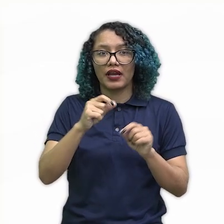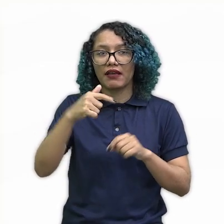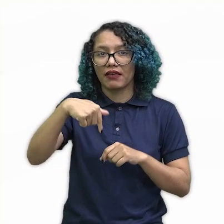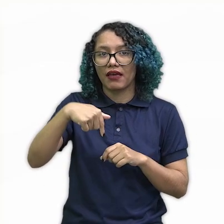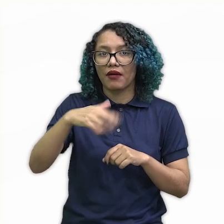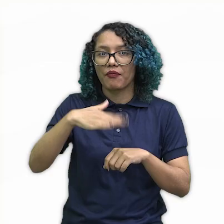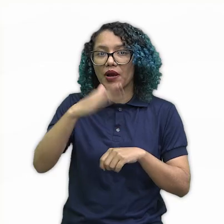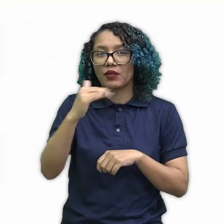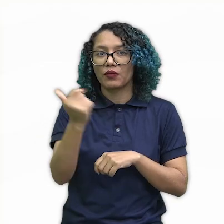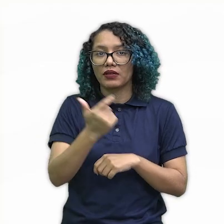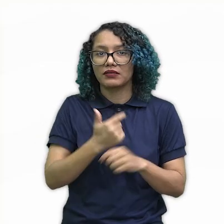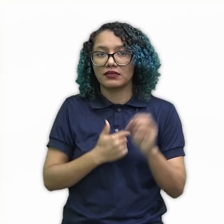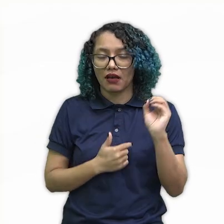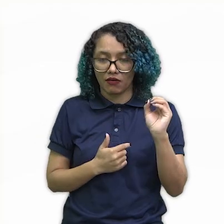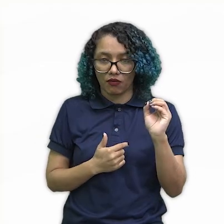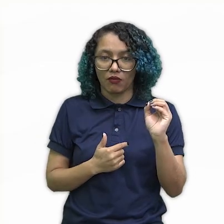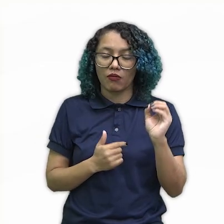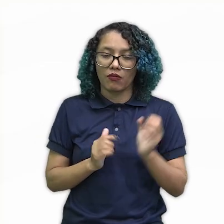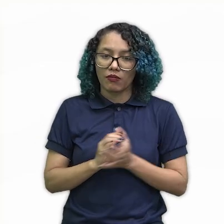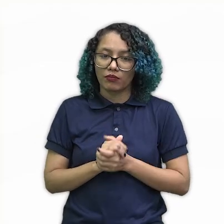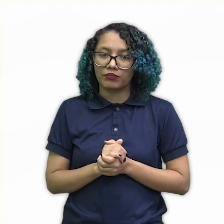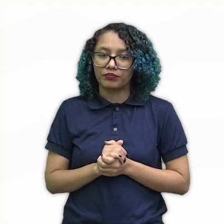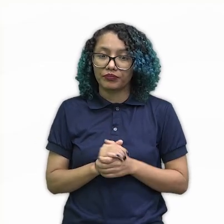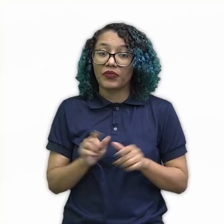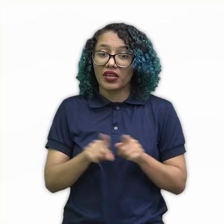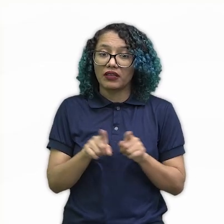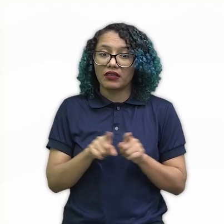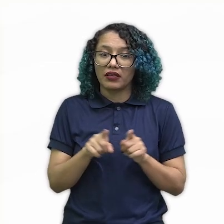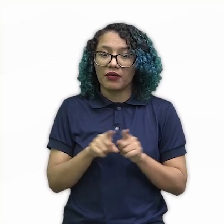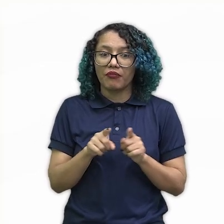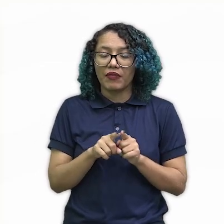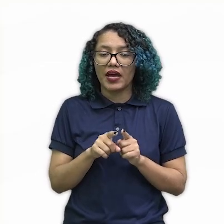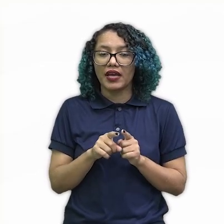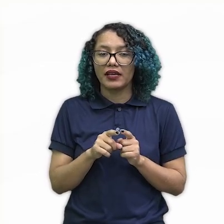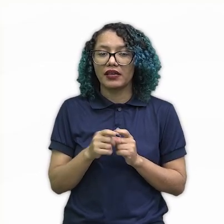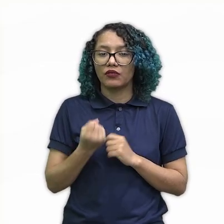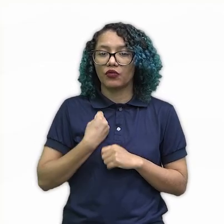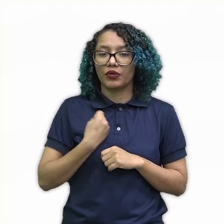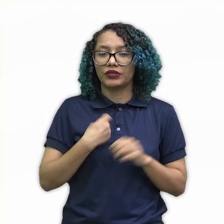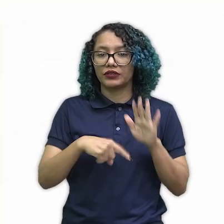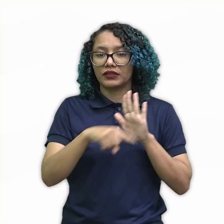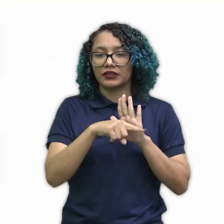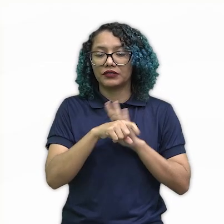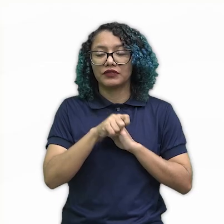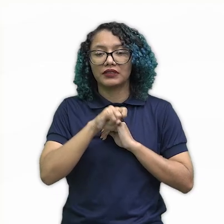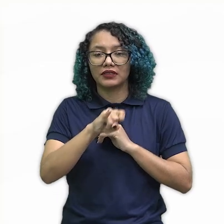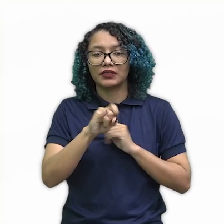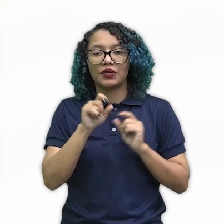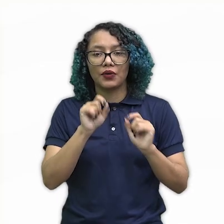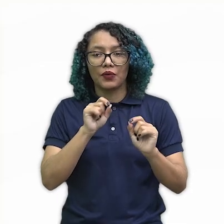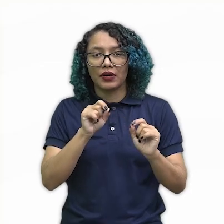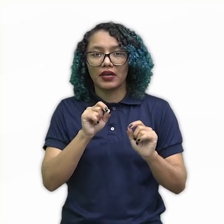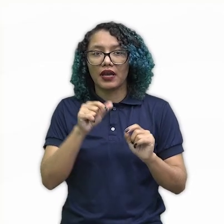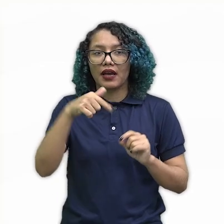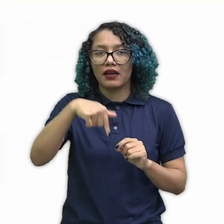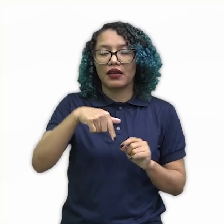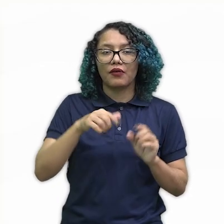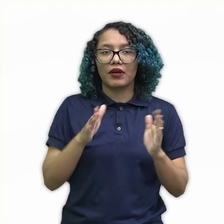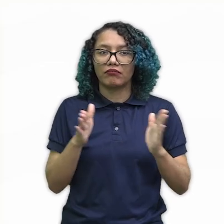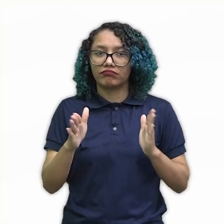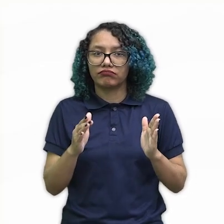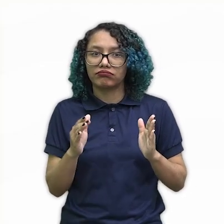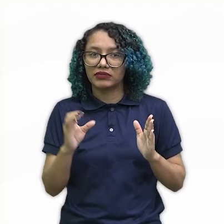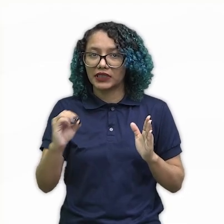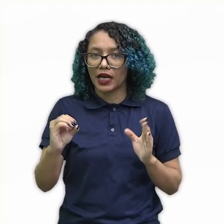zero, tá? E vai ter termos negativos quando a razão for entre 0 e 1, tá?